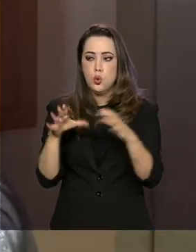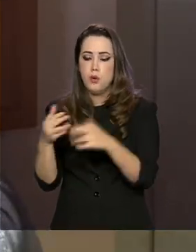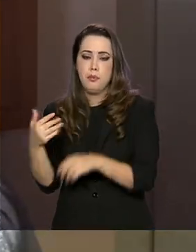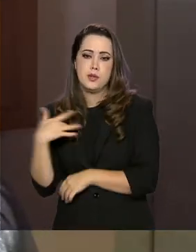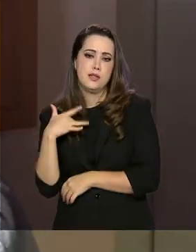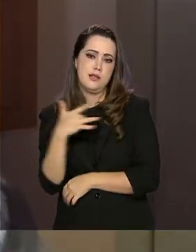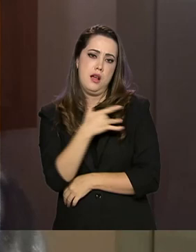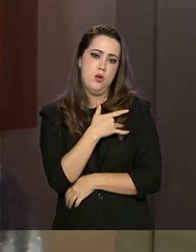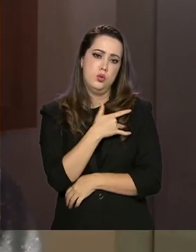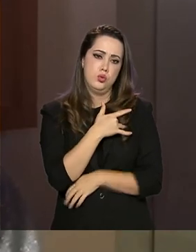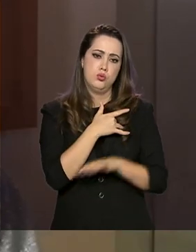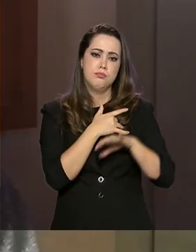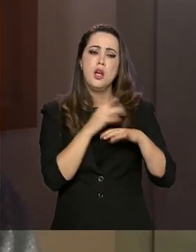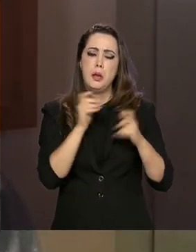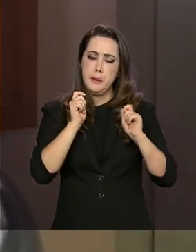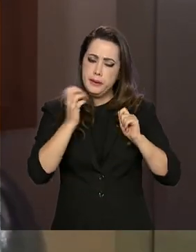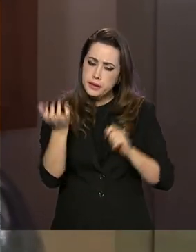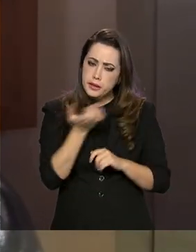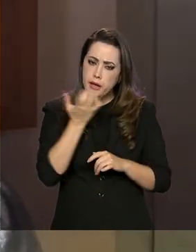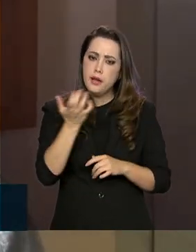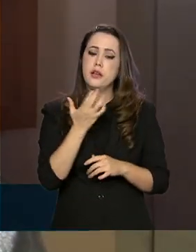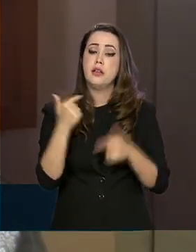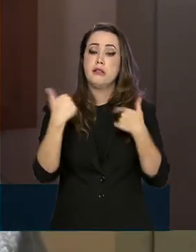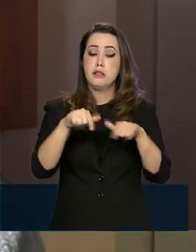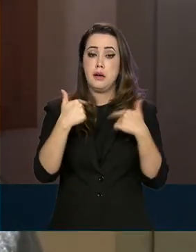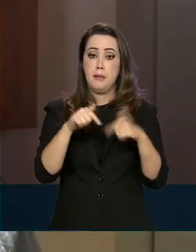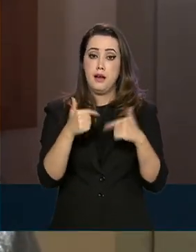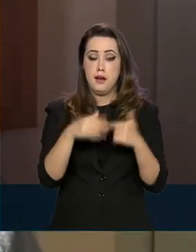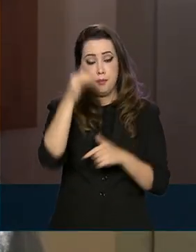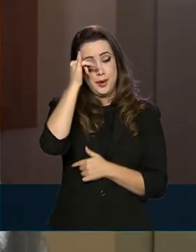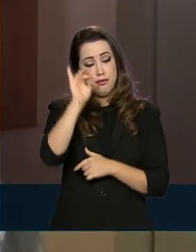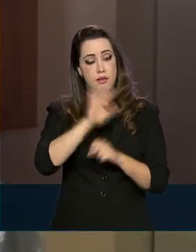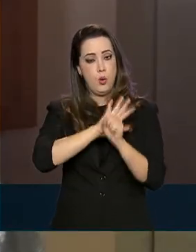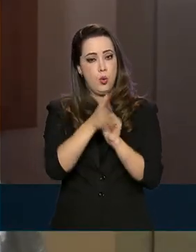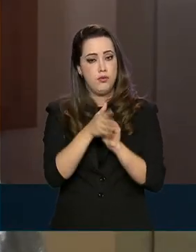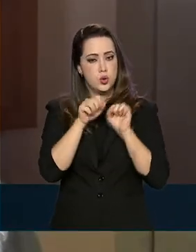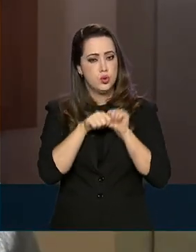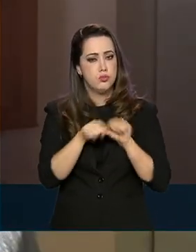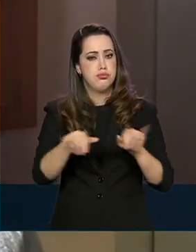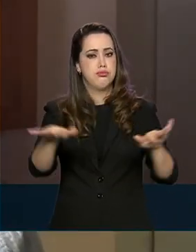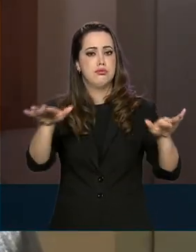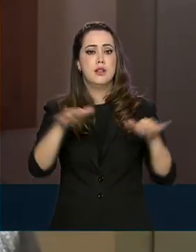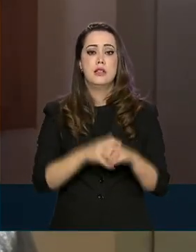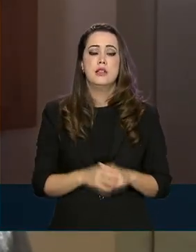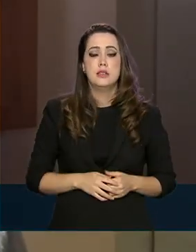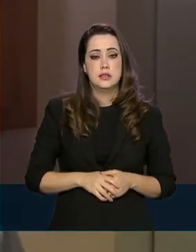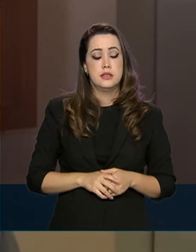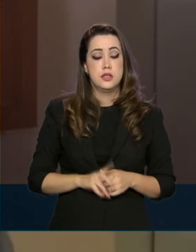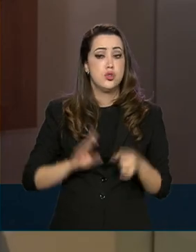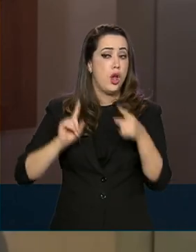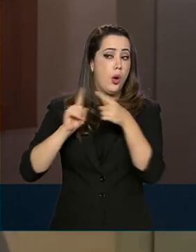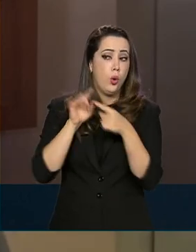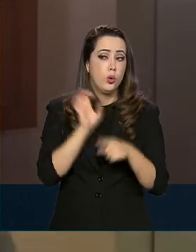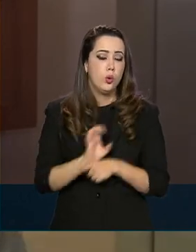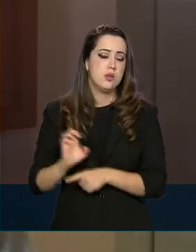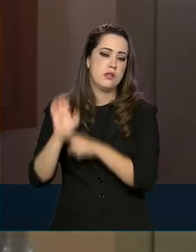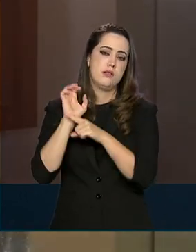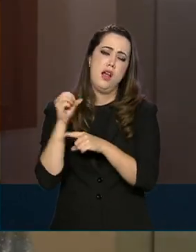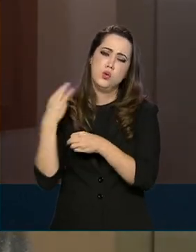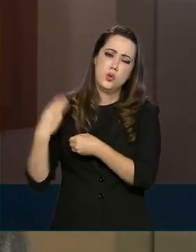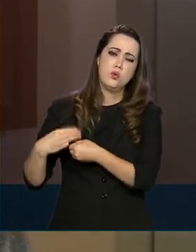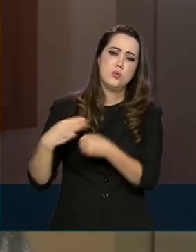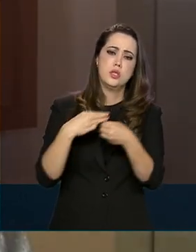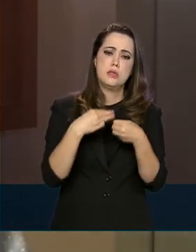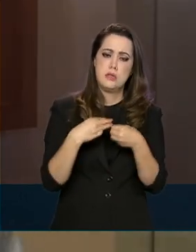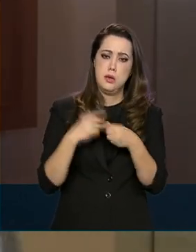dispostos a trabalhar na linha de frente contra o novo coronavírus. Cabe aos estados e municípios o